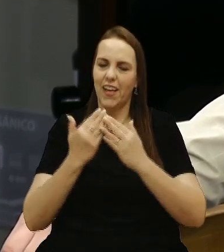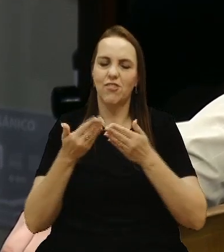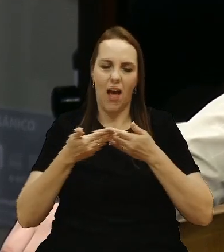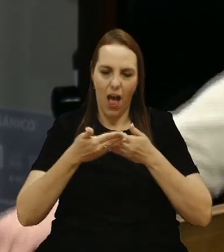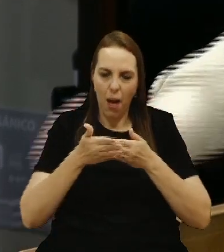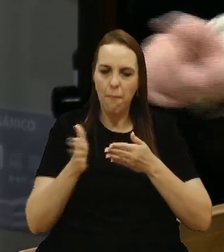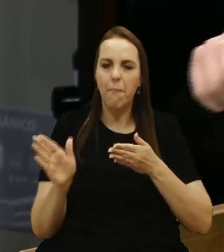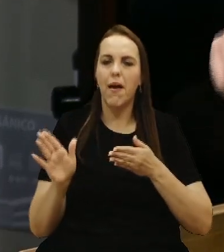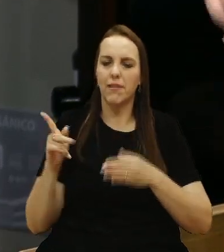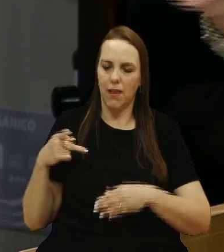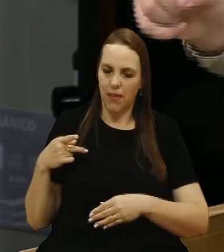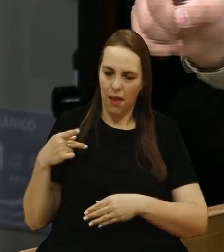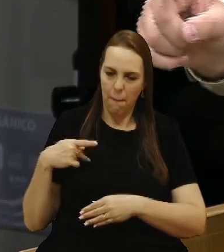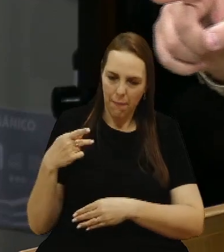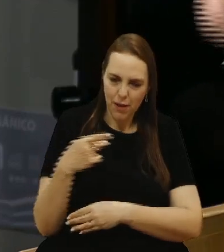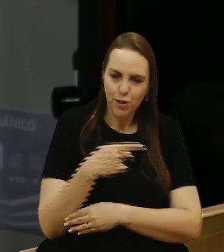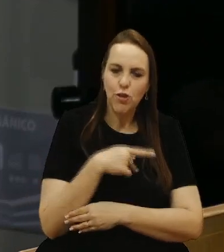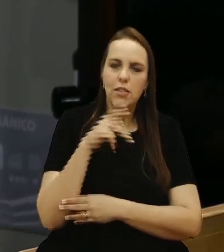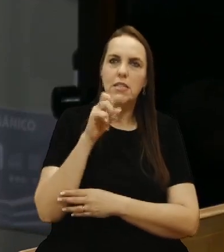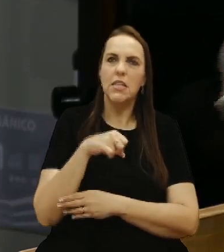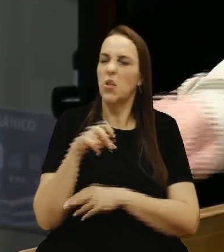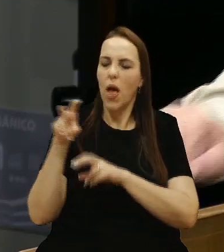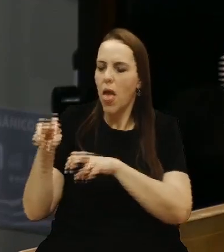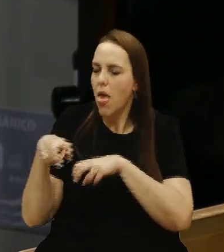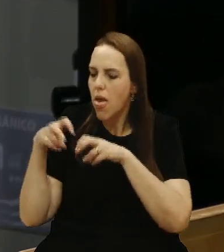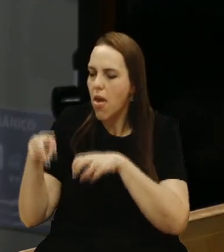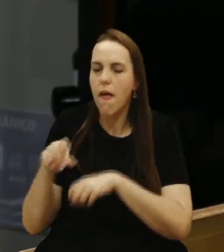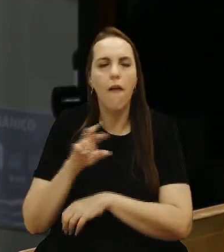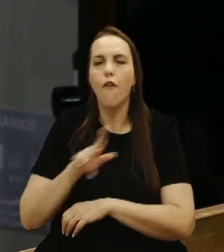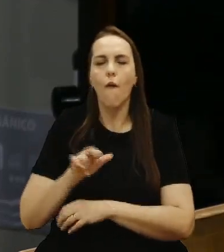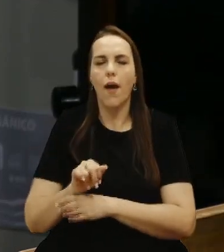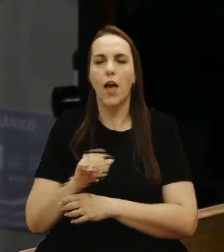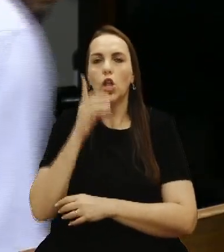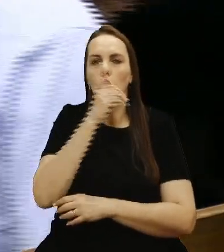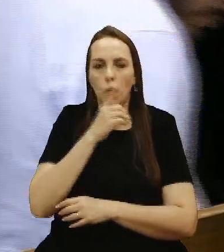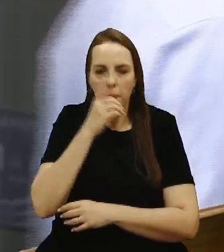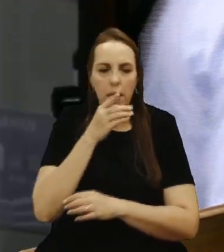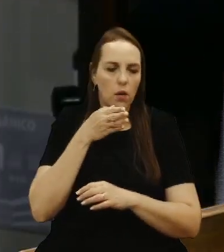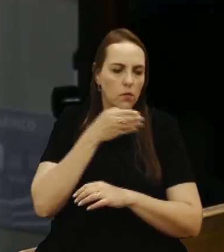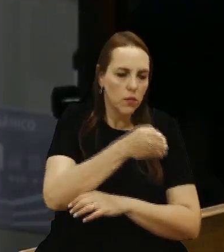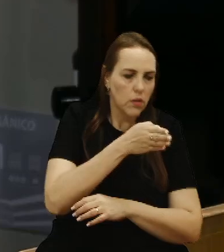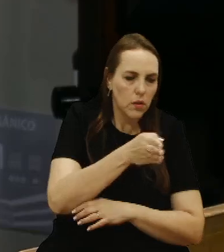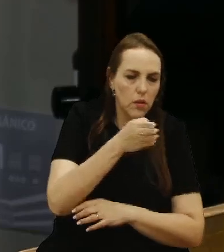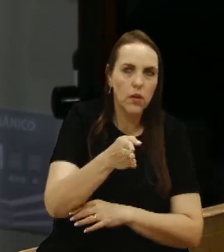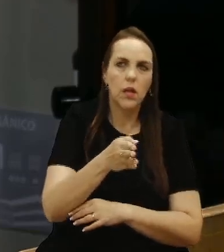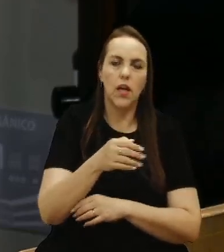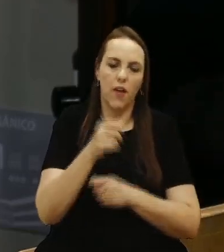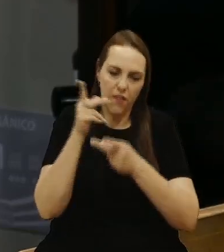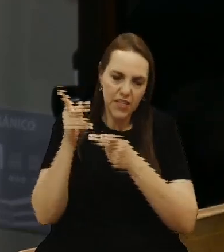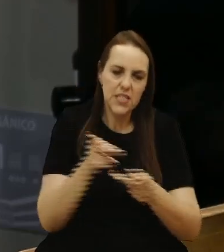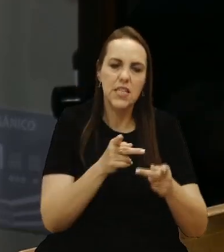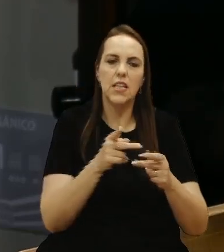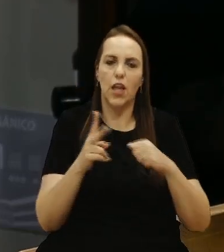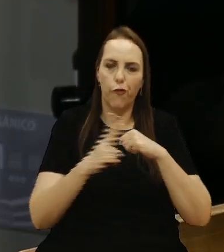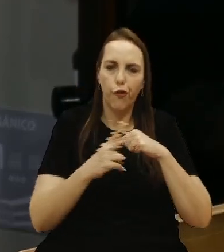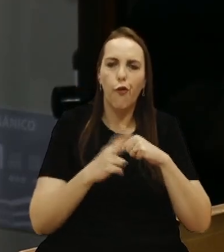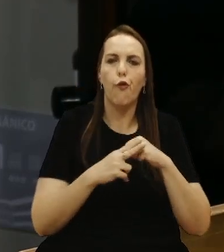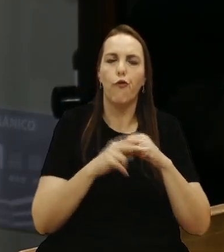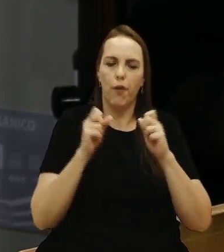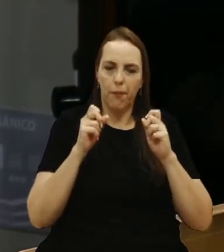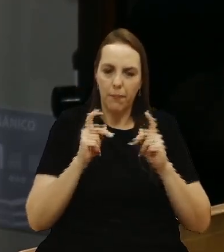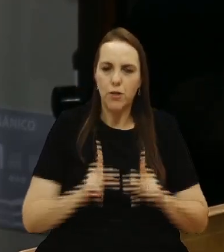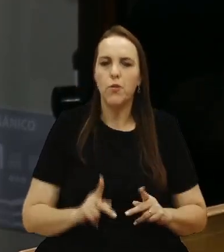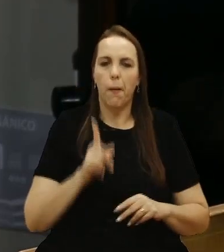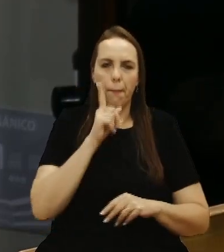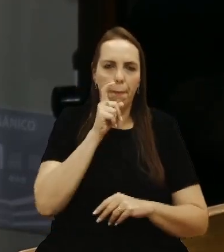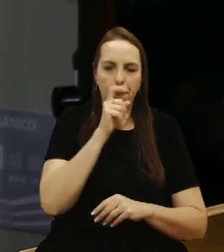pastando, e no domingo, durante a semana, está entregando cesta básica, está visitando o órfão, a viúva, das milhares de casas-lares, de